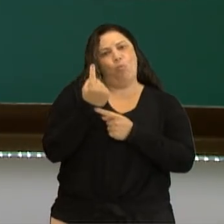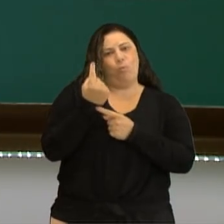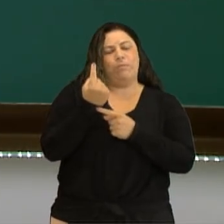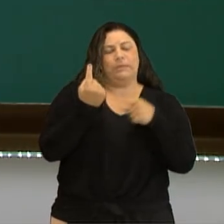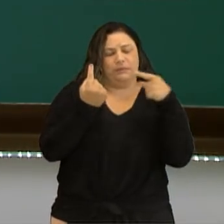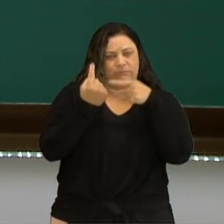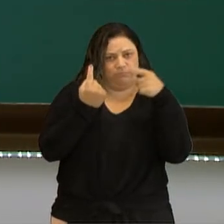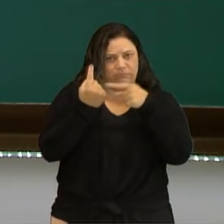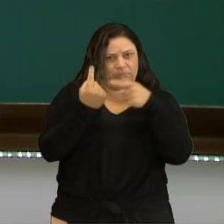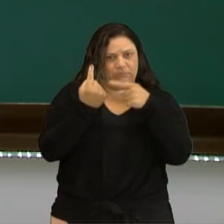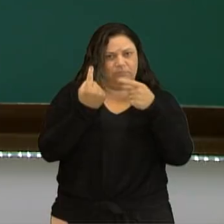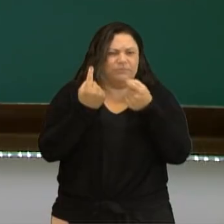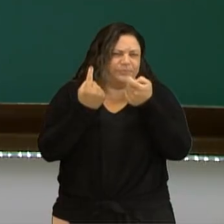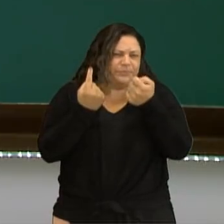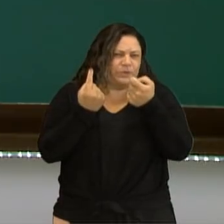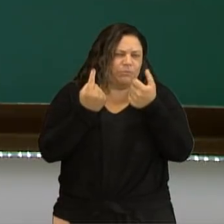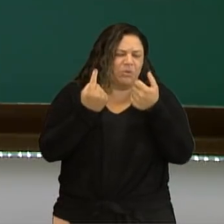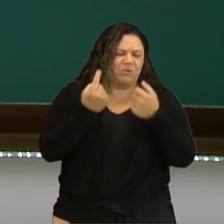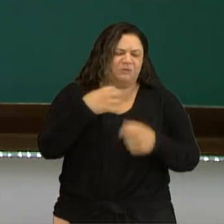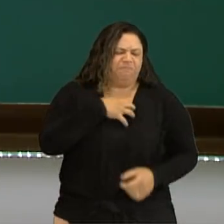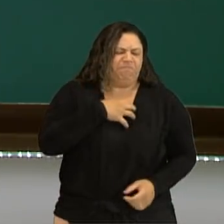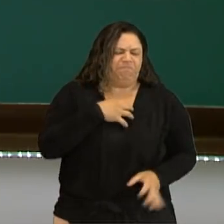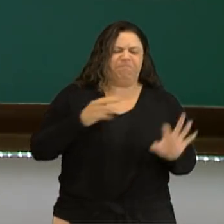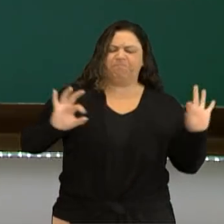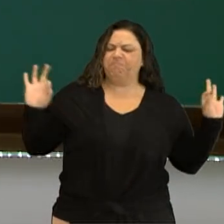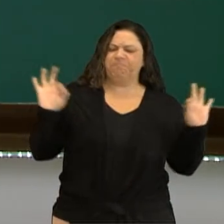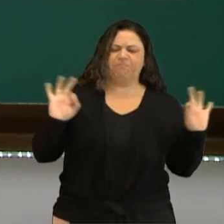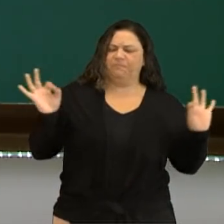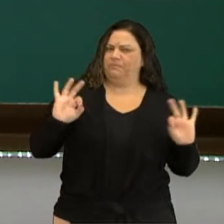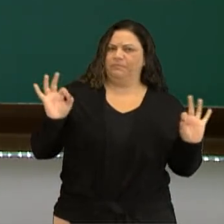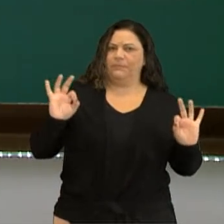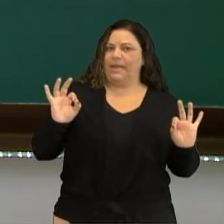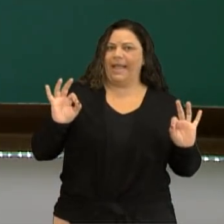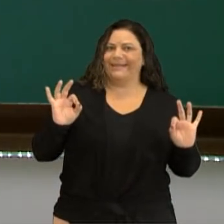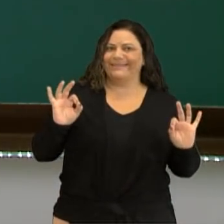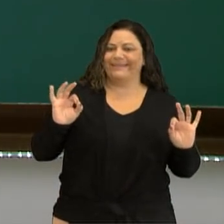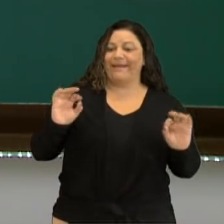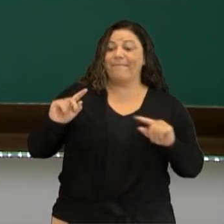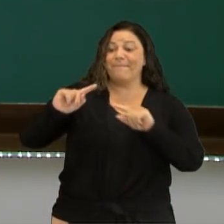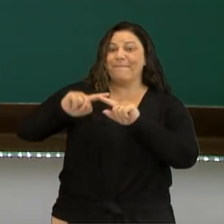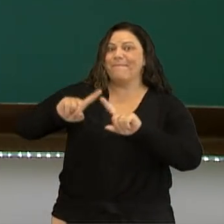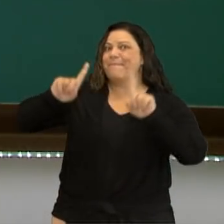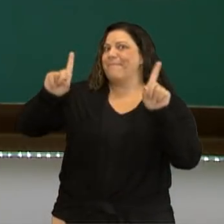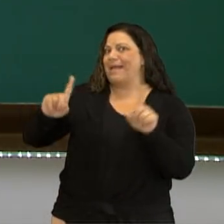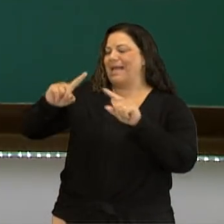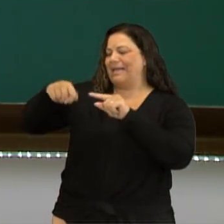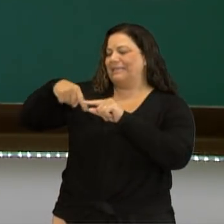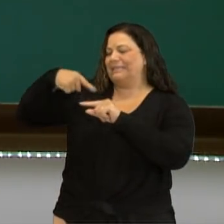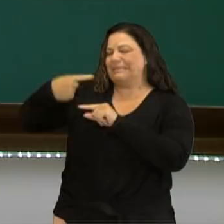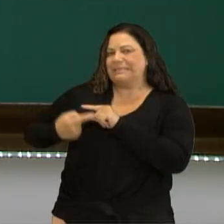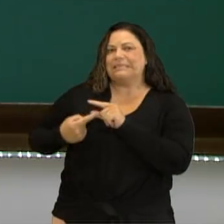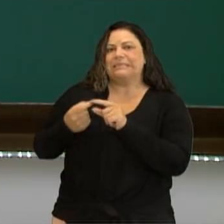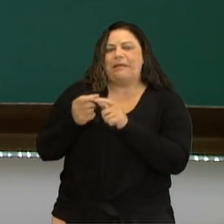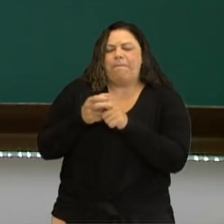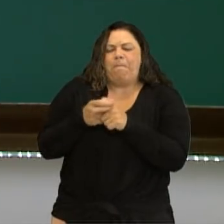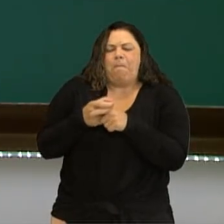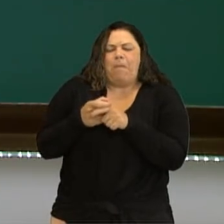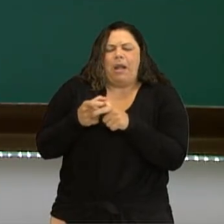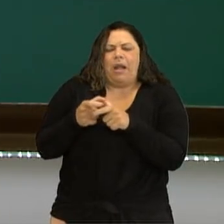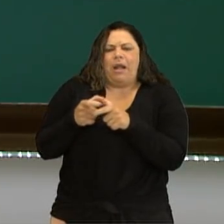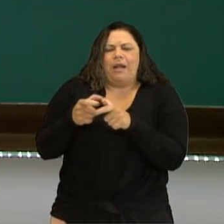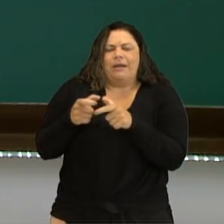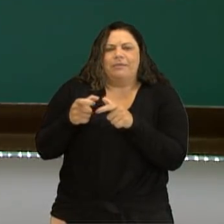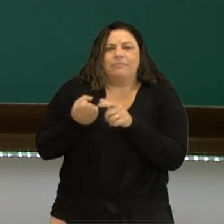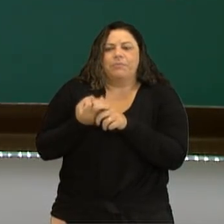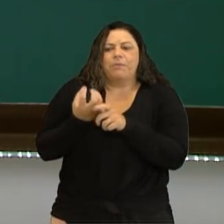corpo, poucas, a gente não sente os sintomas da doença. Mas quando elas adentram e se multiplicam,